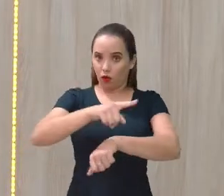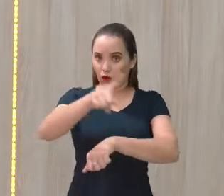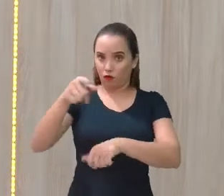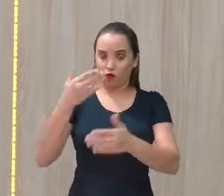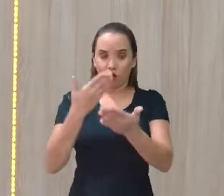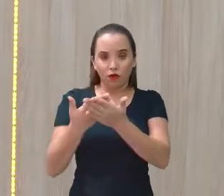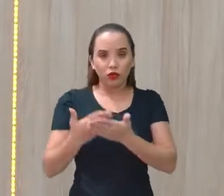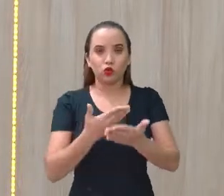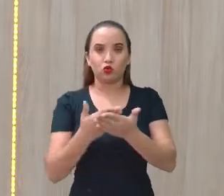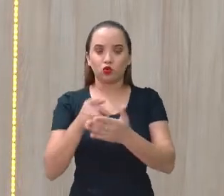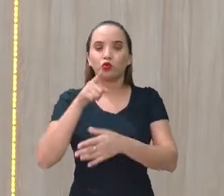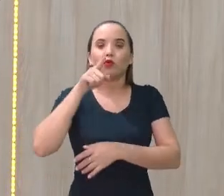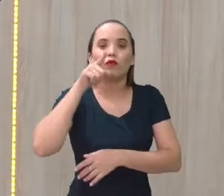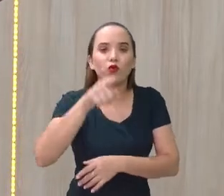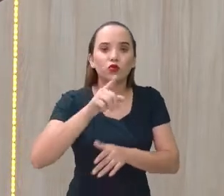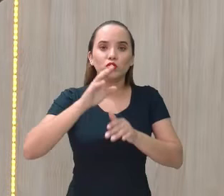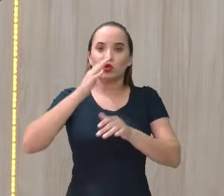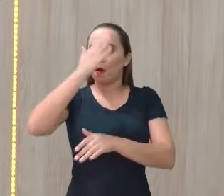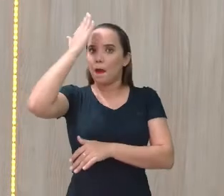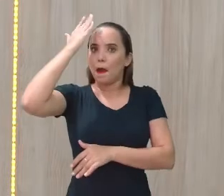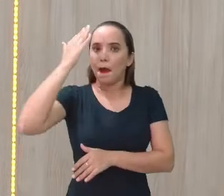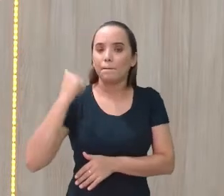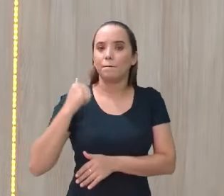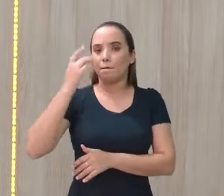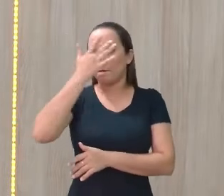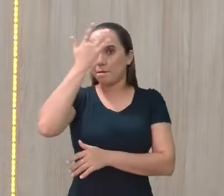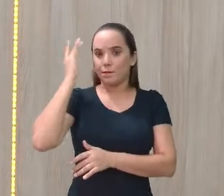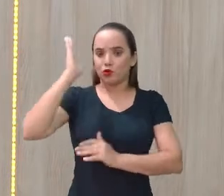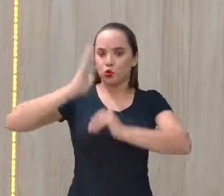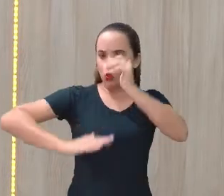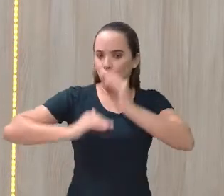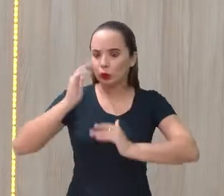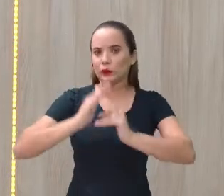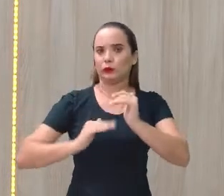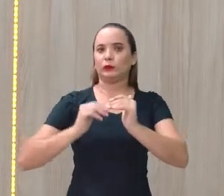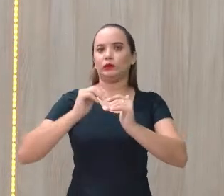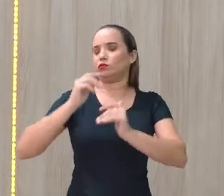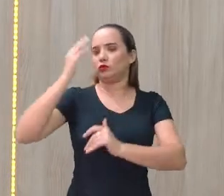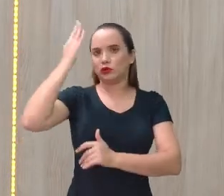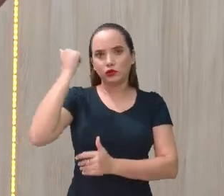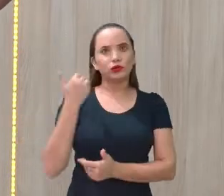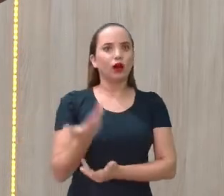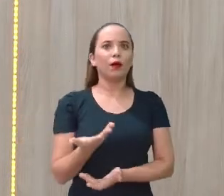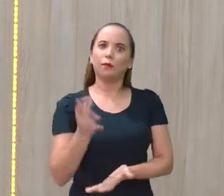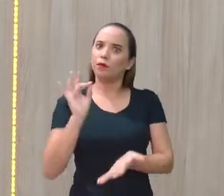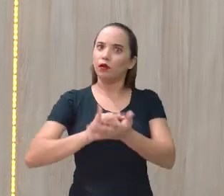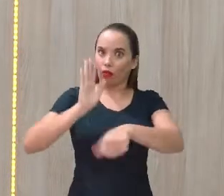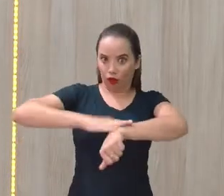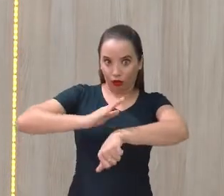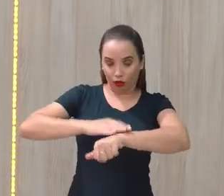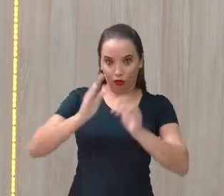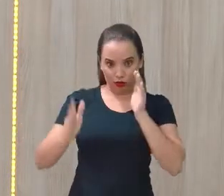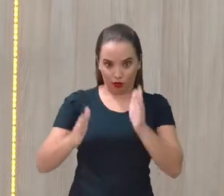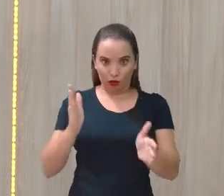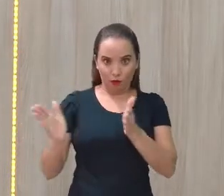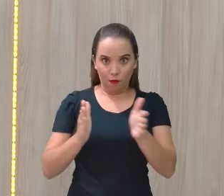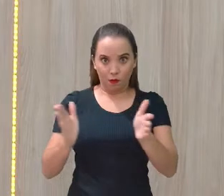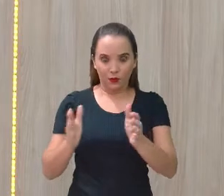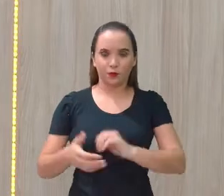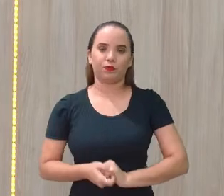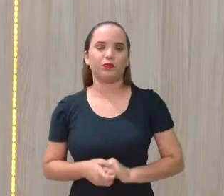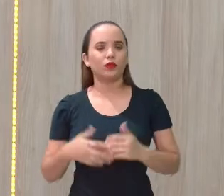seminário, você é o especialista sobre aquele assunto, certo? Então, ninguém sabe mais do seu trabalho do que